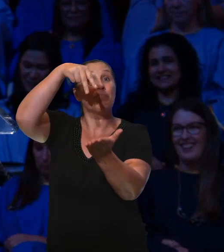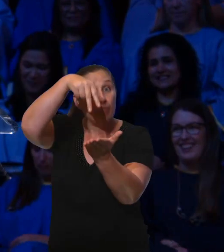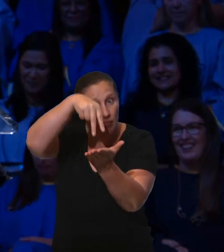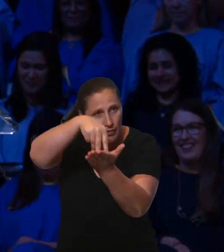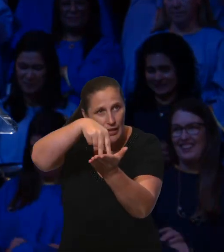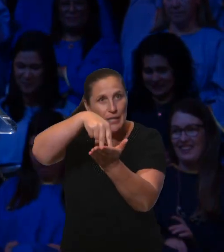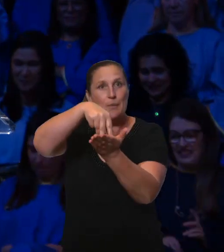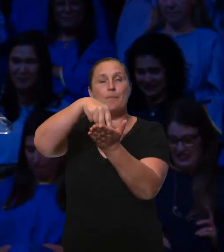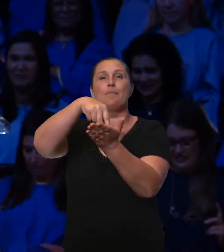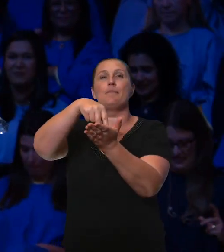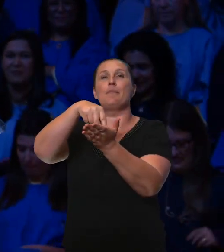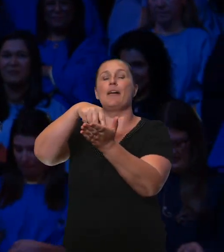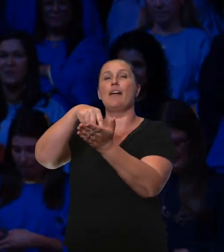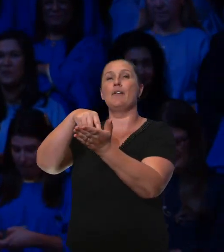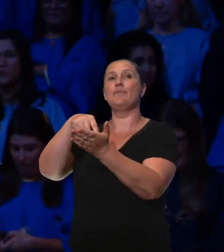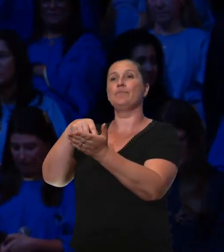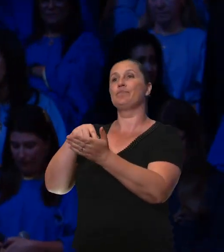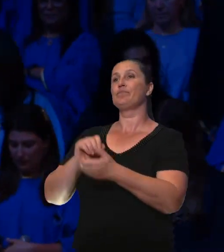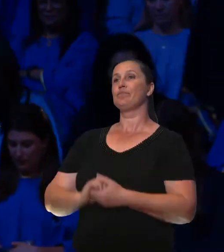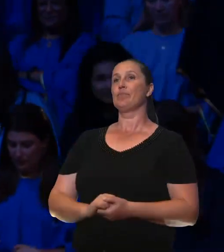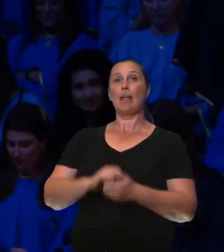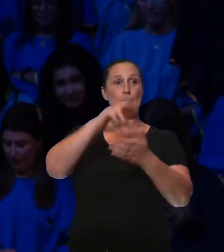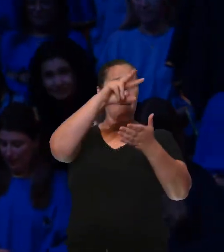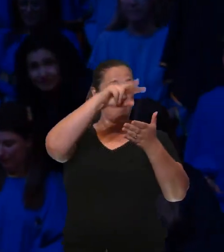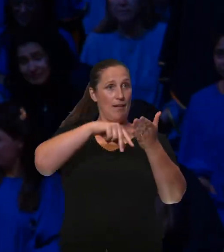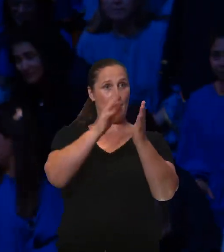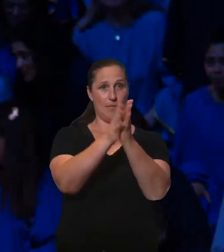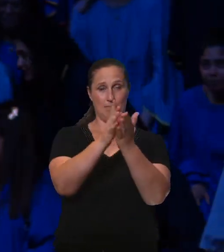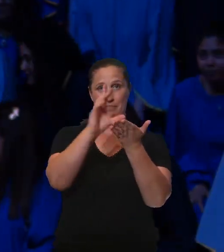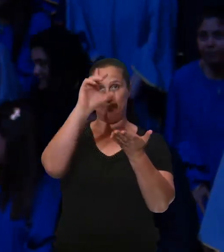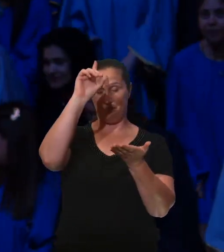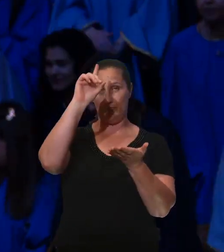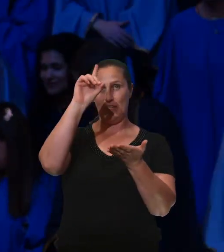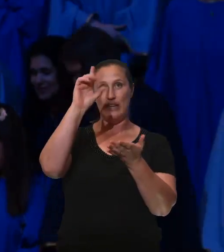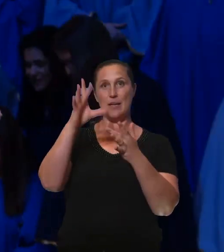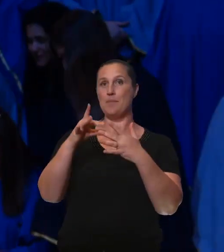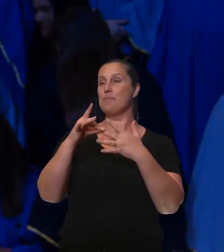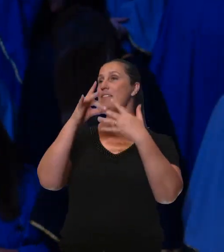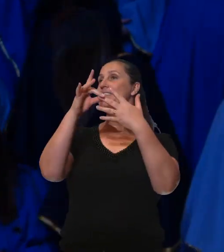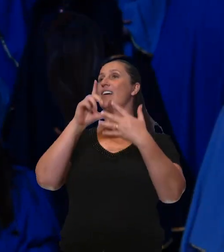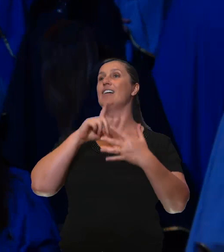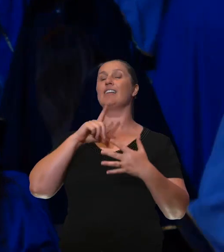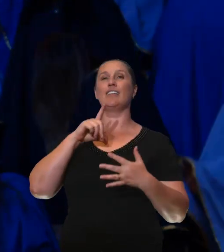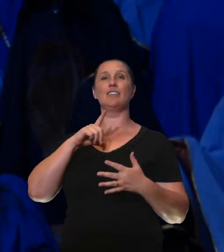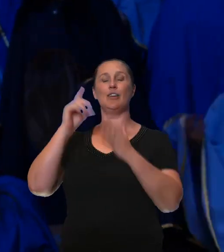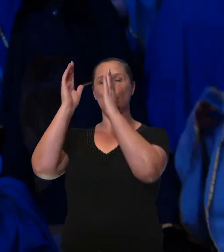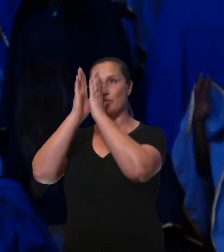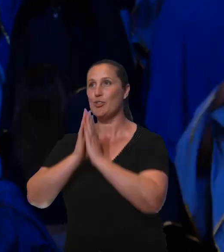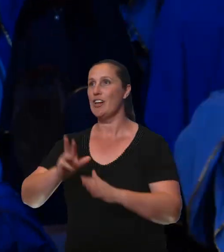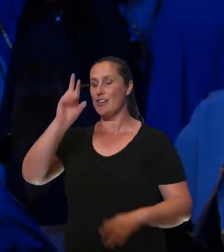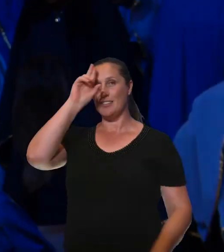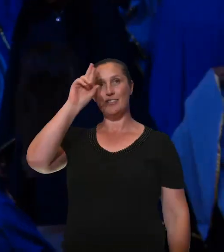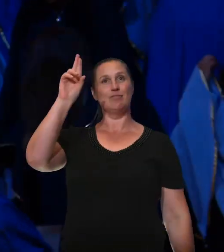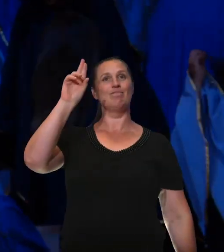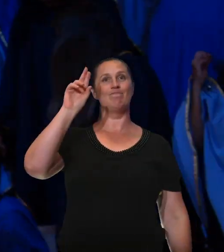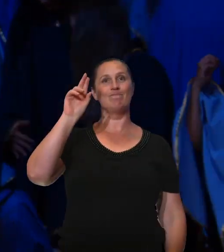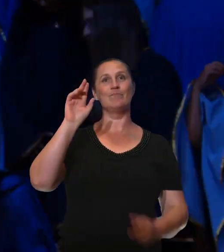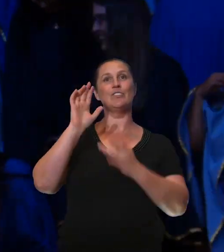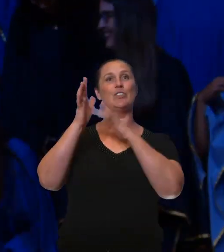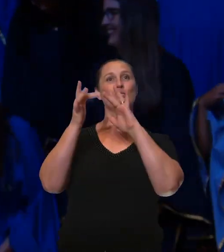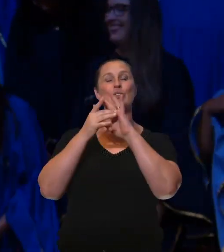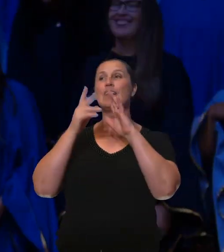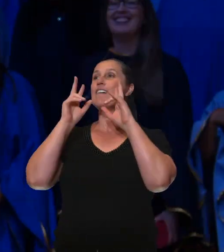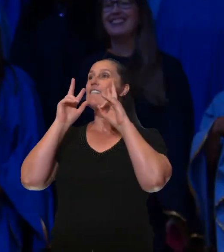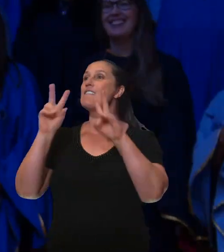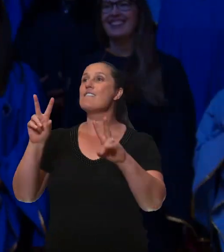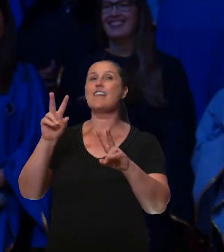reverência à palavra do Senhor Jesus. É uma honra, que privilégio nós temos de adorar o Senhor Jesus, de rever tantos